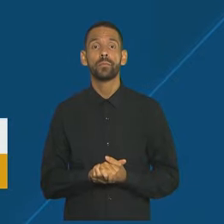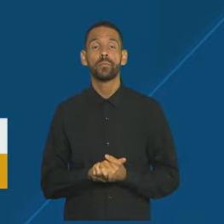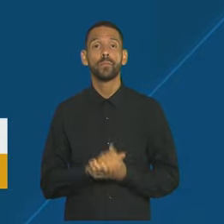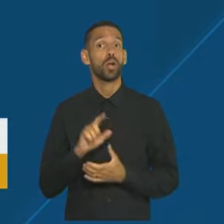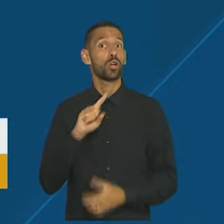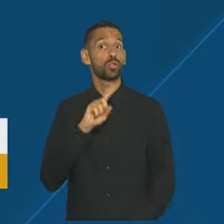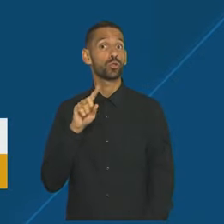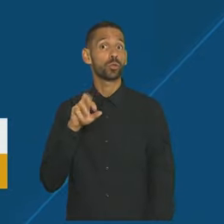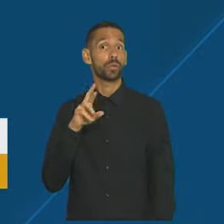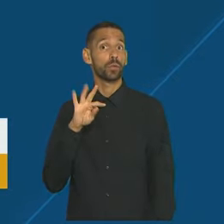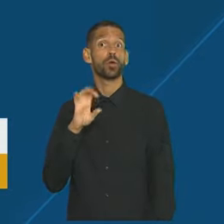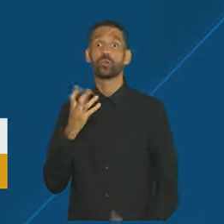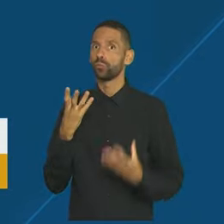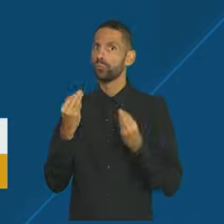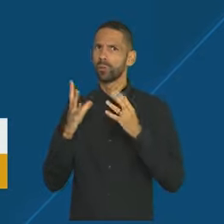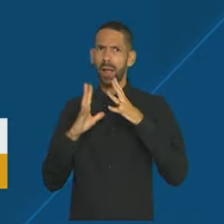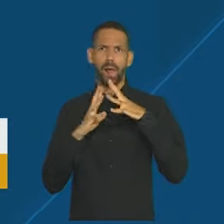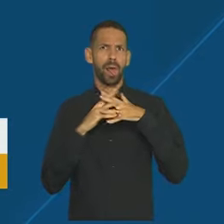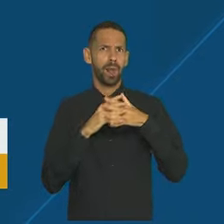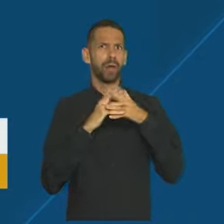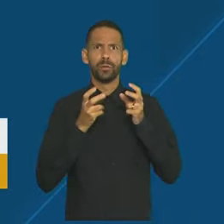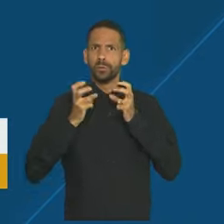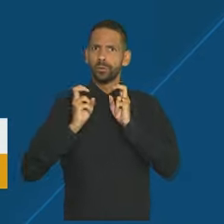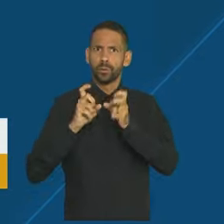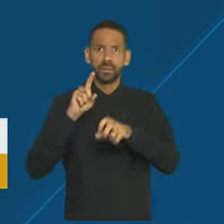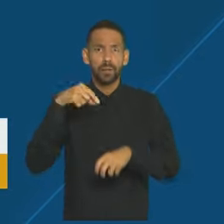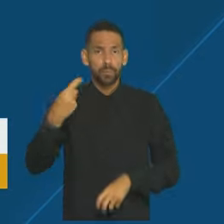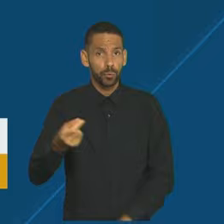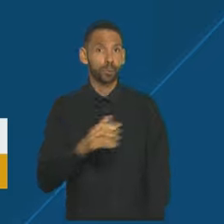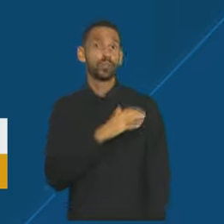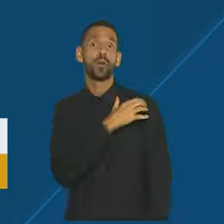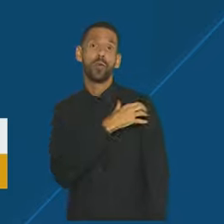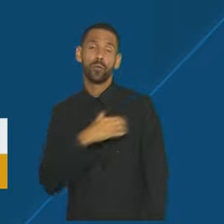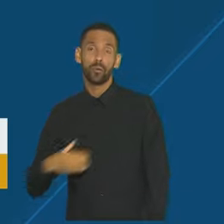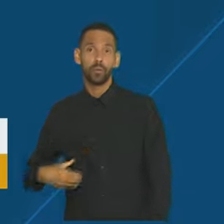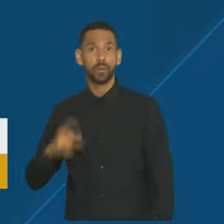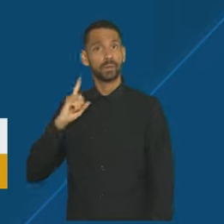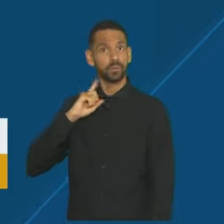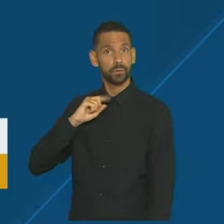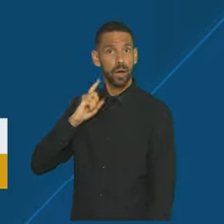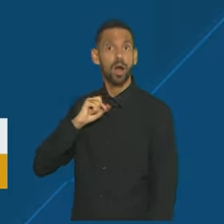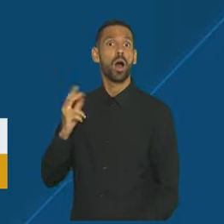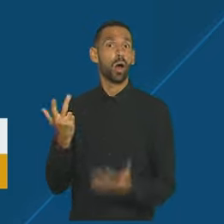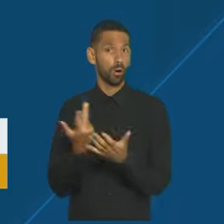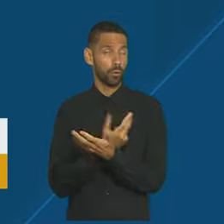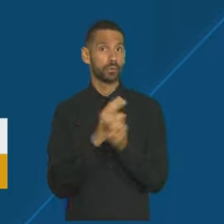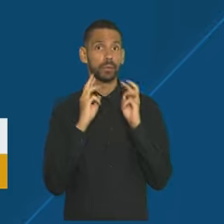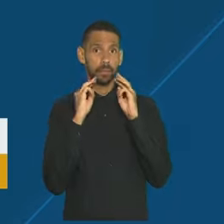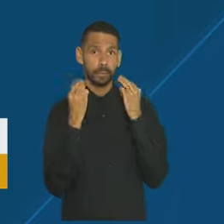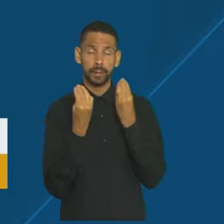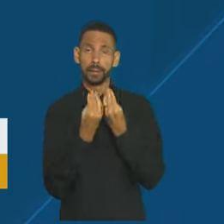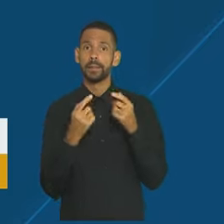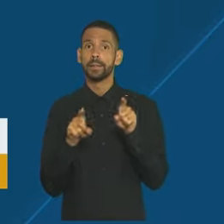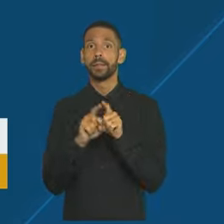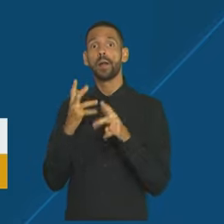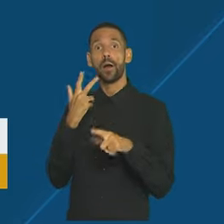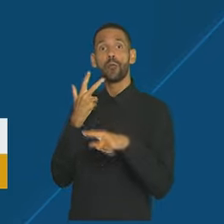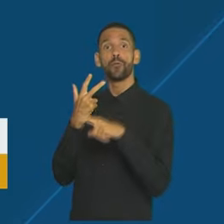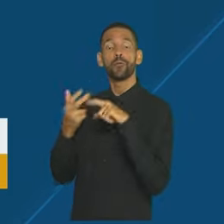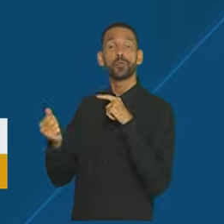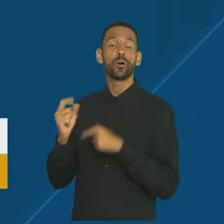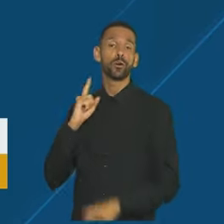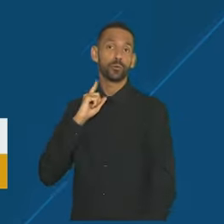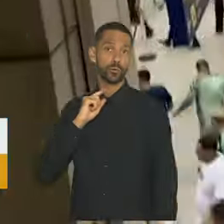Na Zona Norte, houve muita briga dentro do trem depois do clássico Flamengo e Vasco. Partida que aconteceu no Maracanã e terminou com a vitória